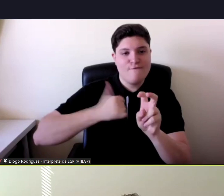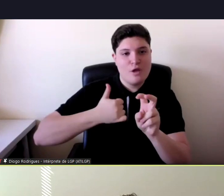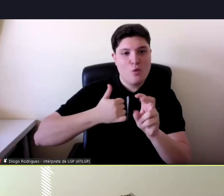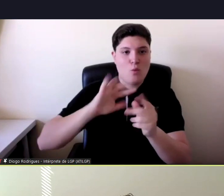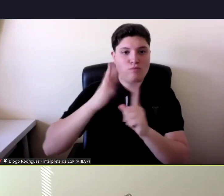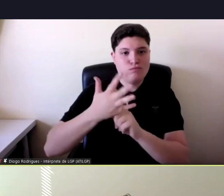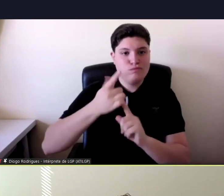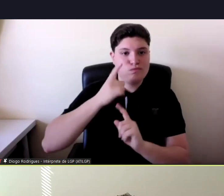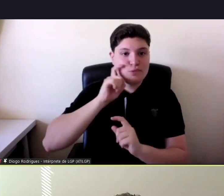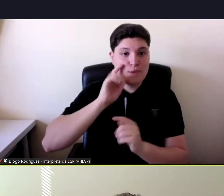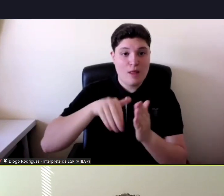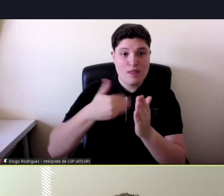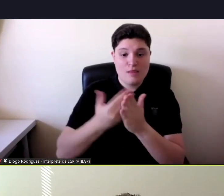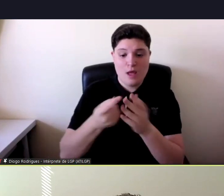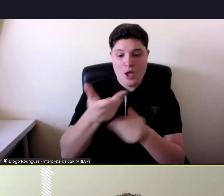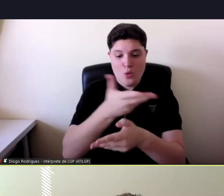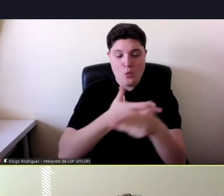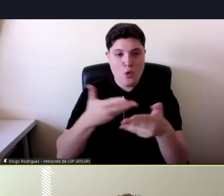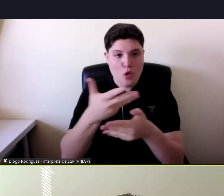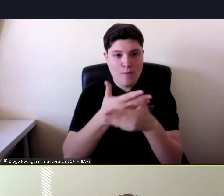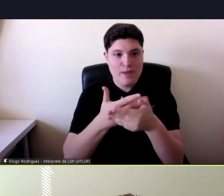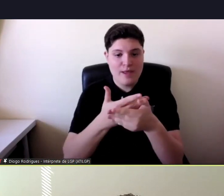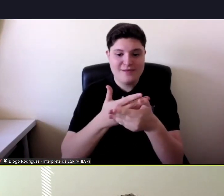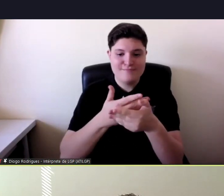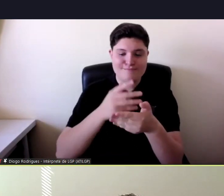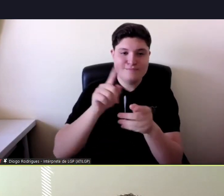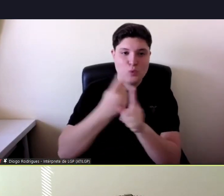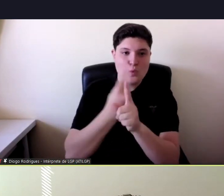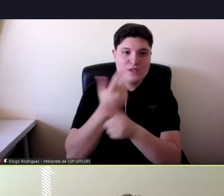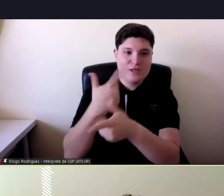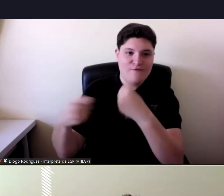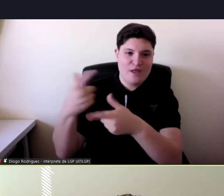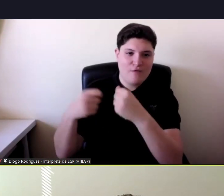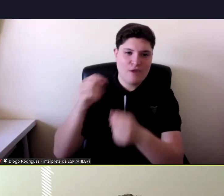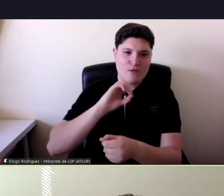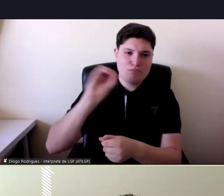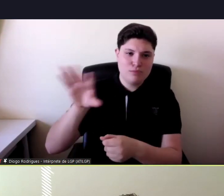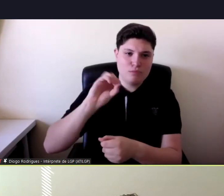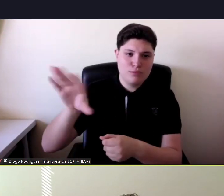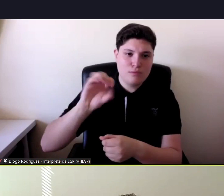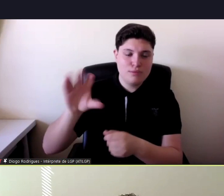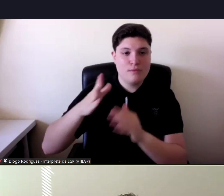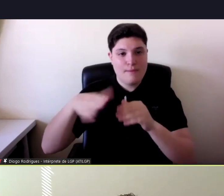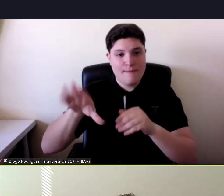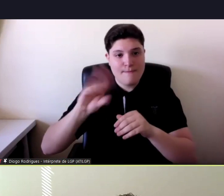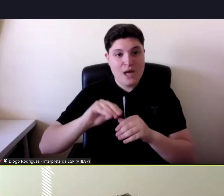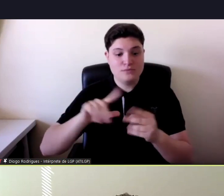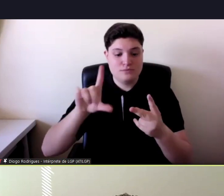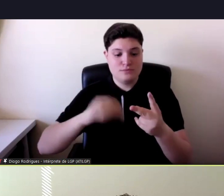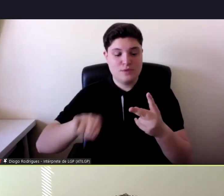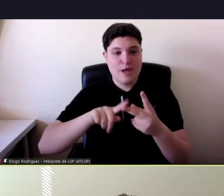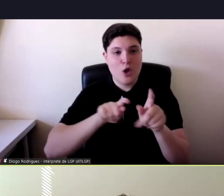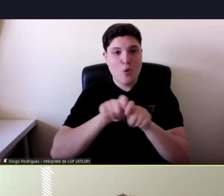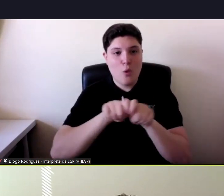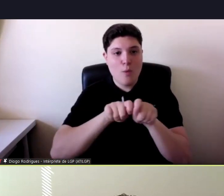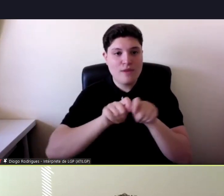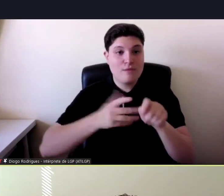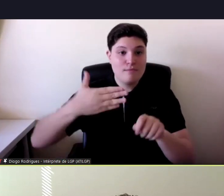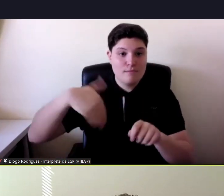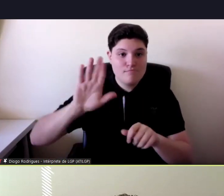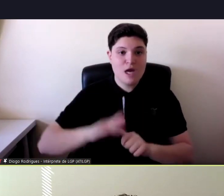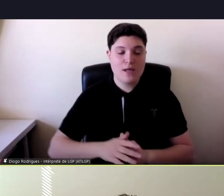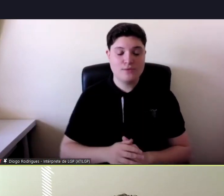criar uma economia mais exportadora, uma economia mais resiliente e mais competitiva, para